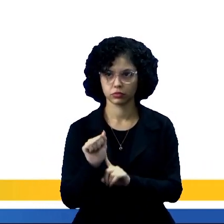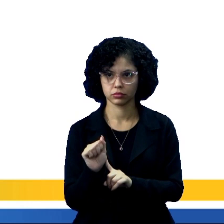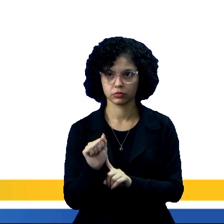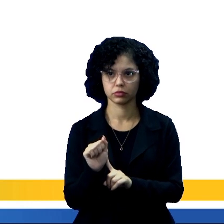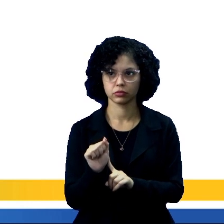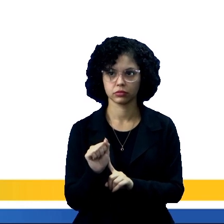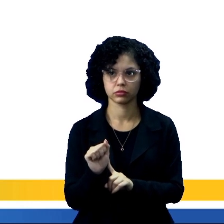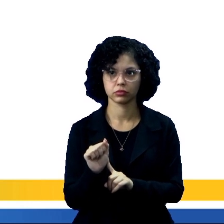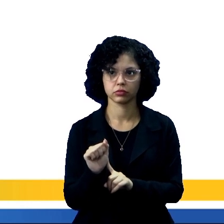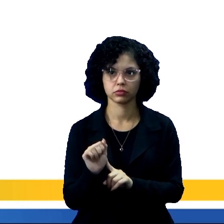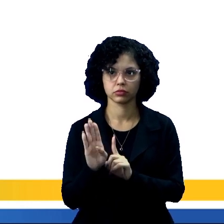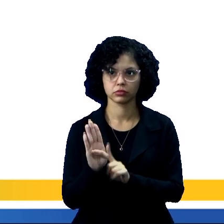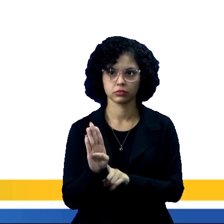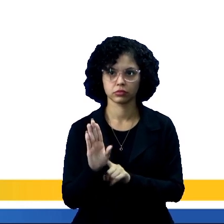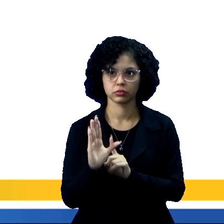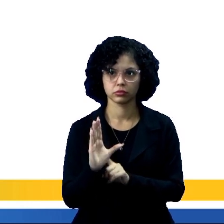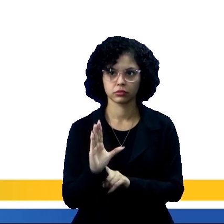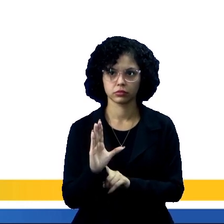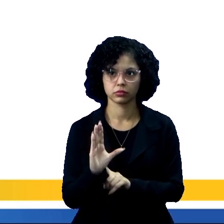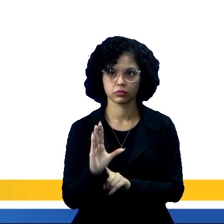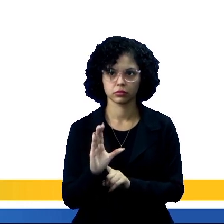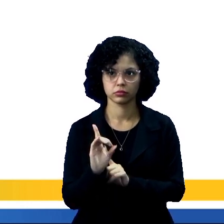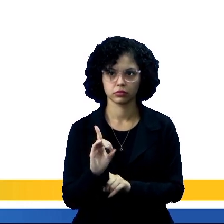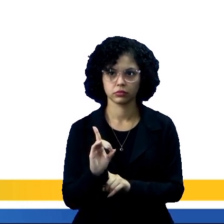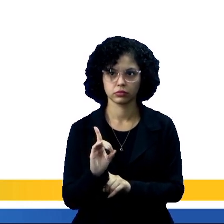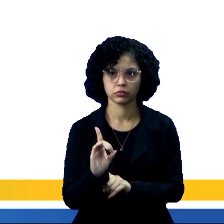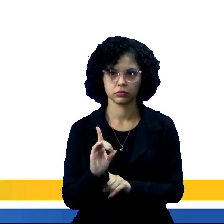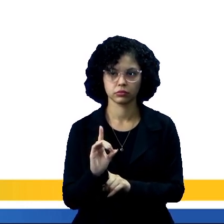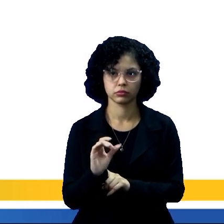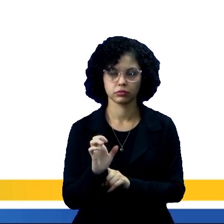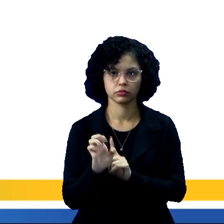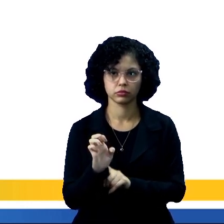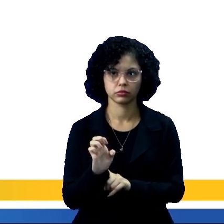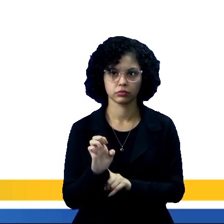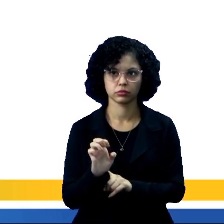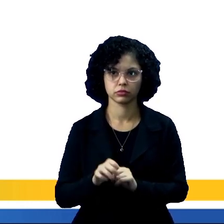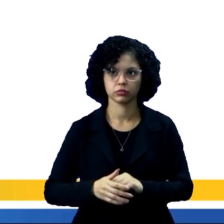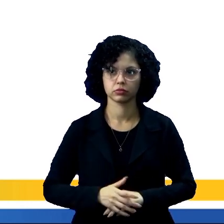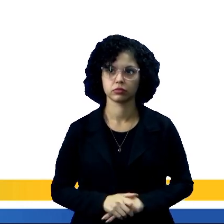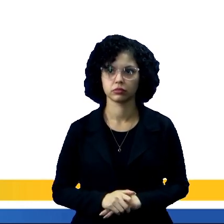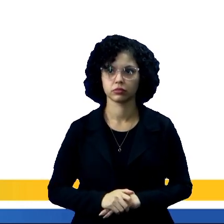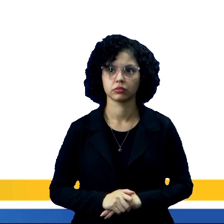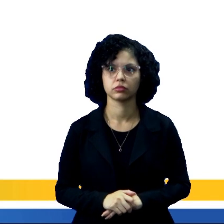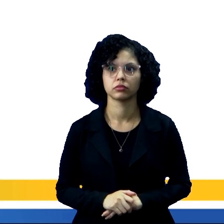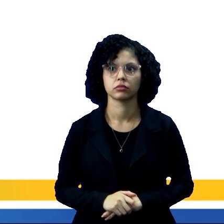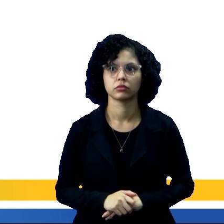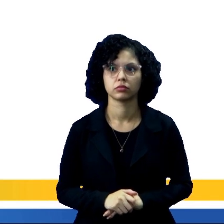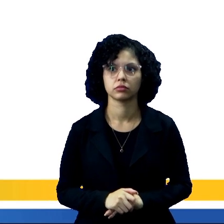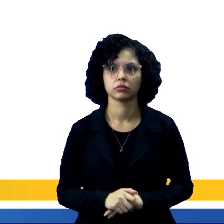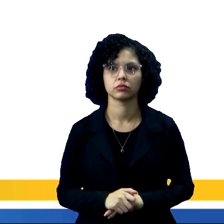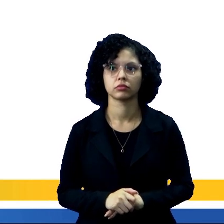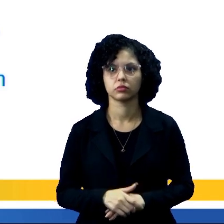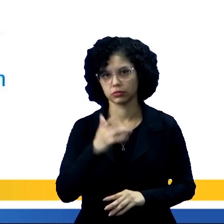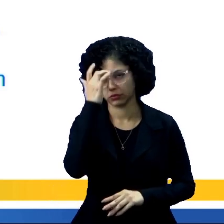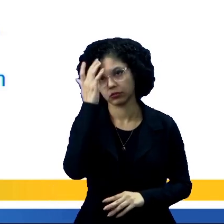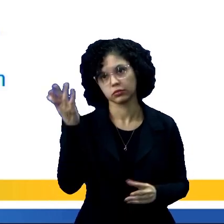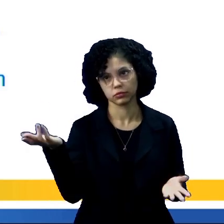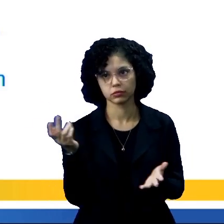365 dias, 360, 400, 24 horas ou 12 horas? Fácil,